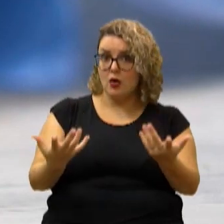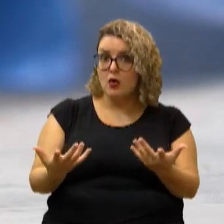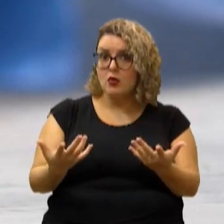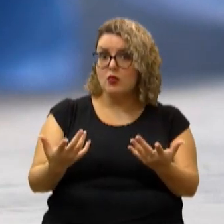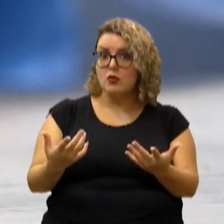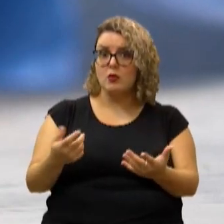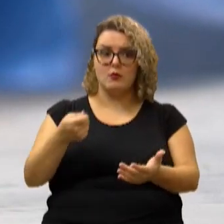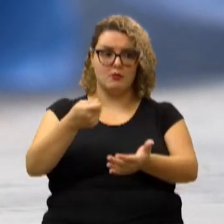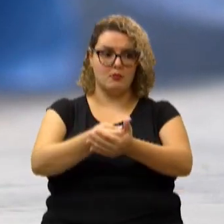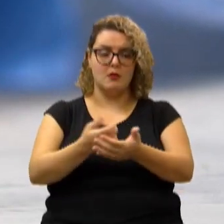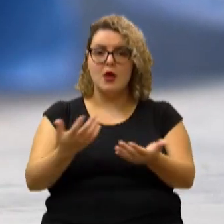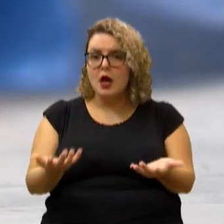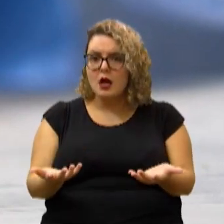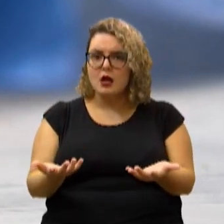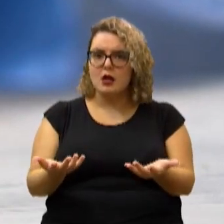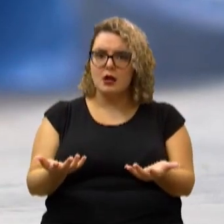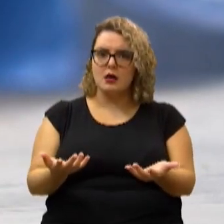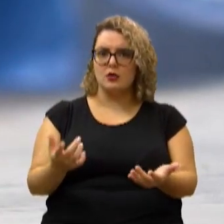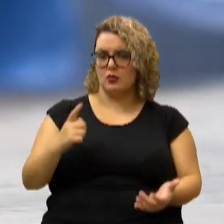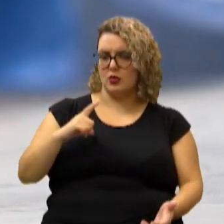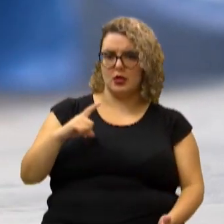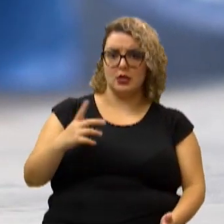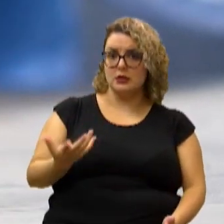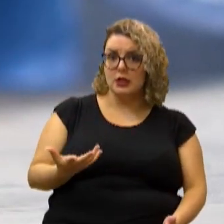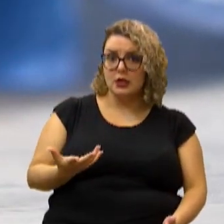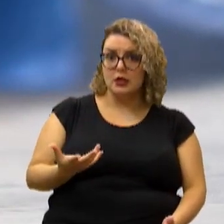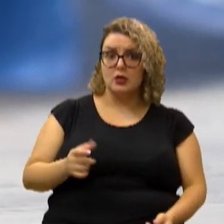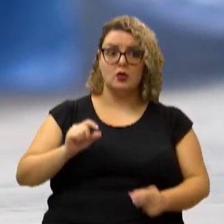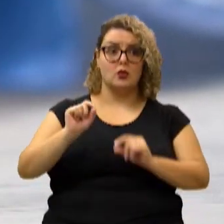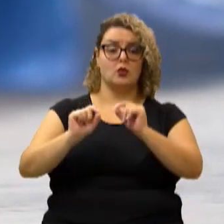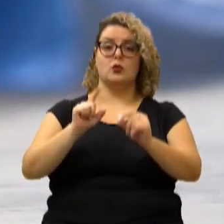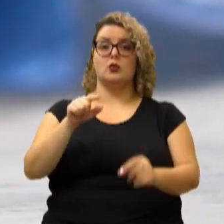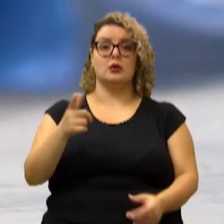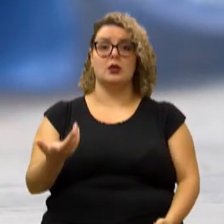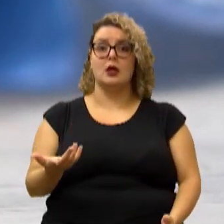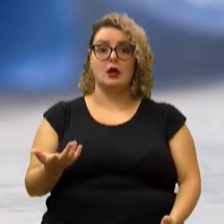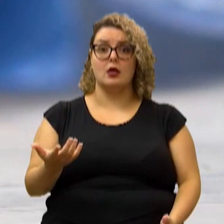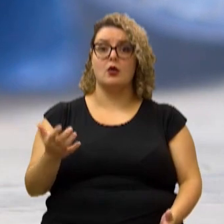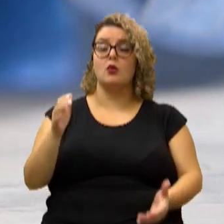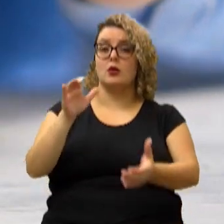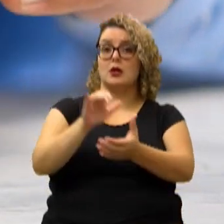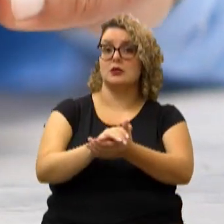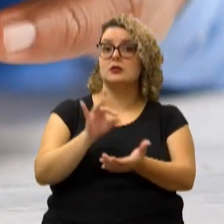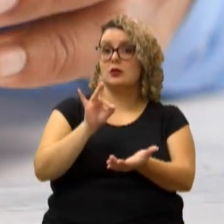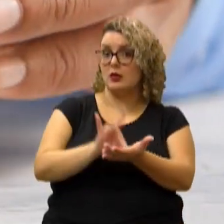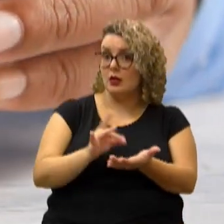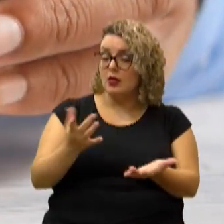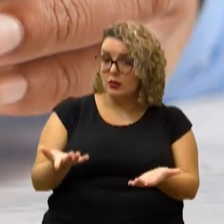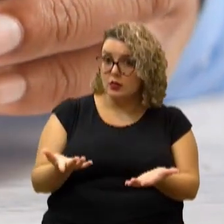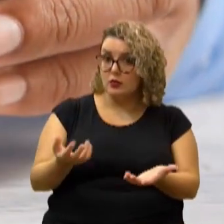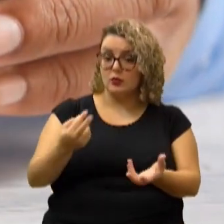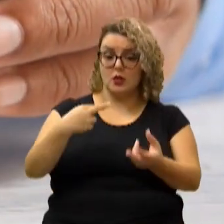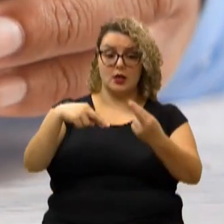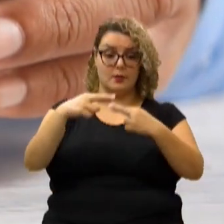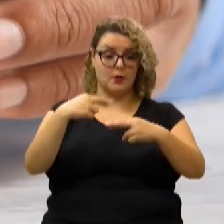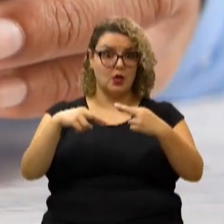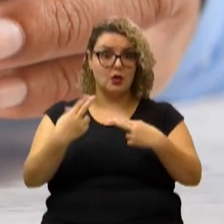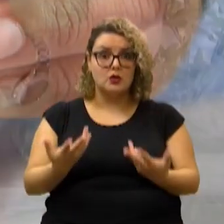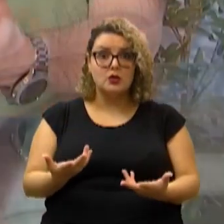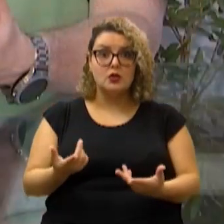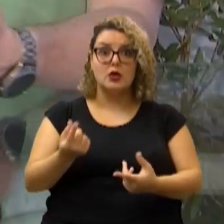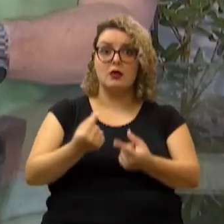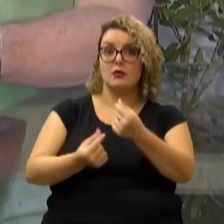cada um honra com a sua parte o que é na verdade o casamento o casamento é uma